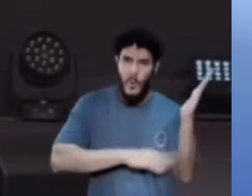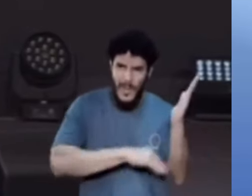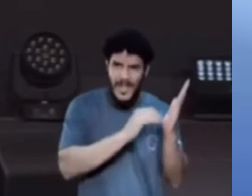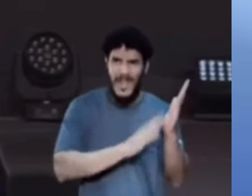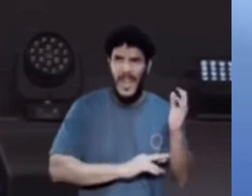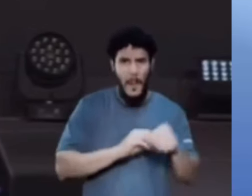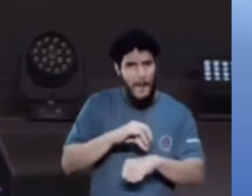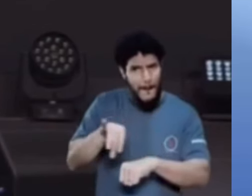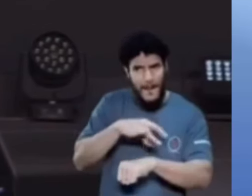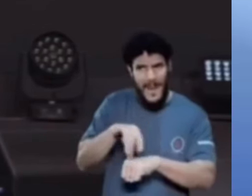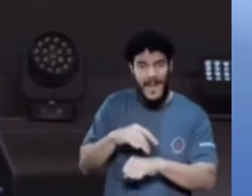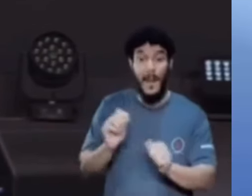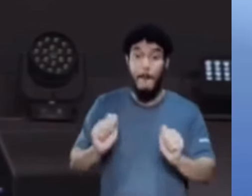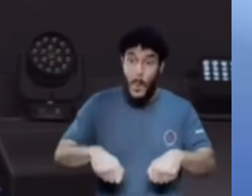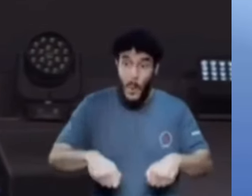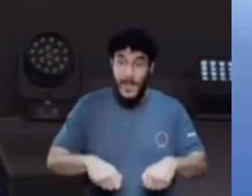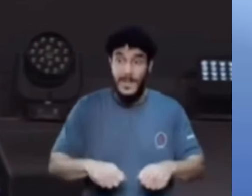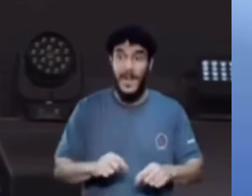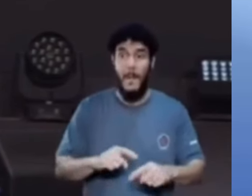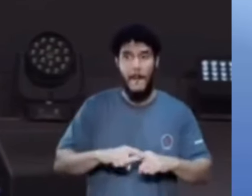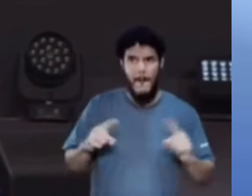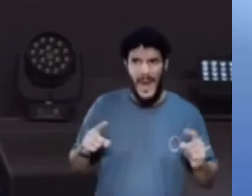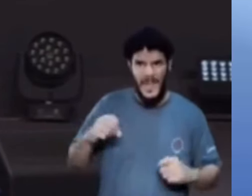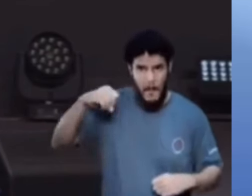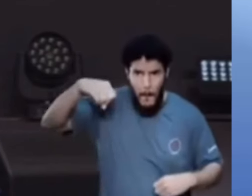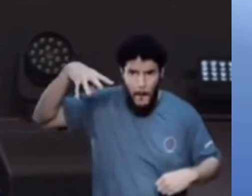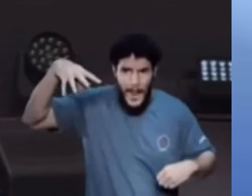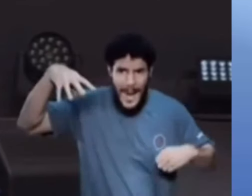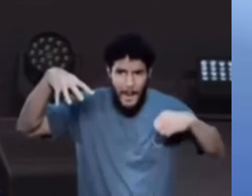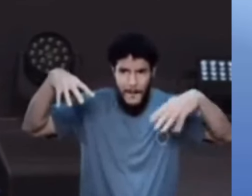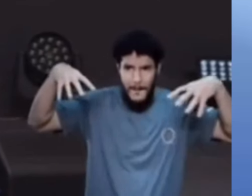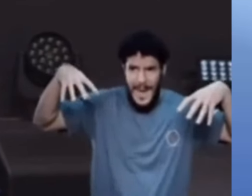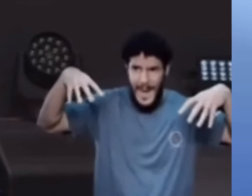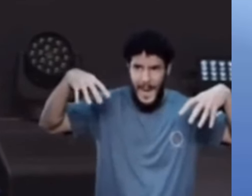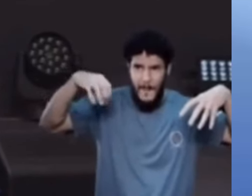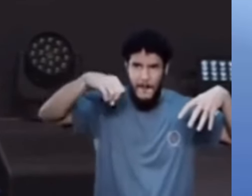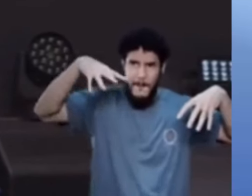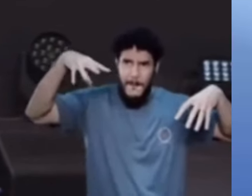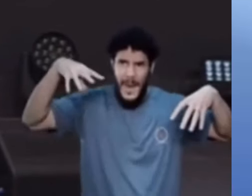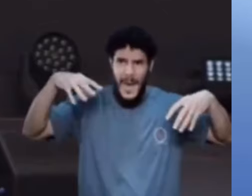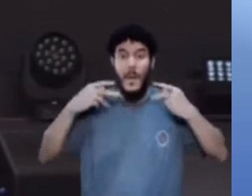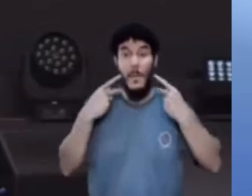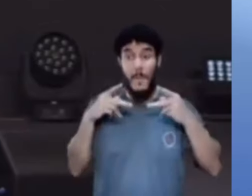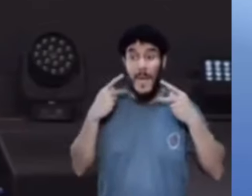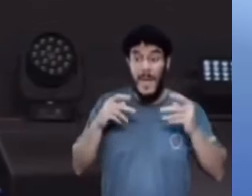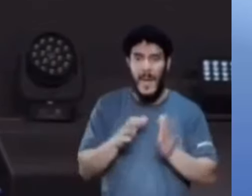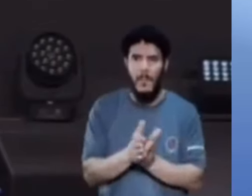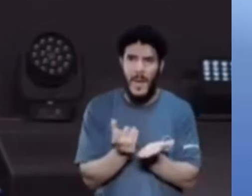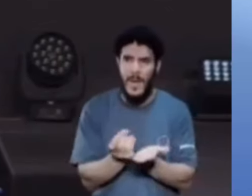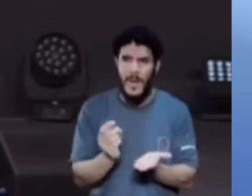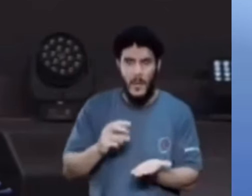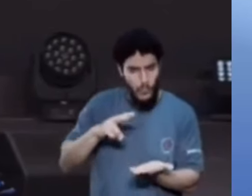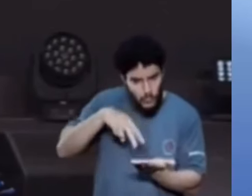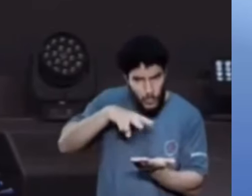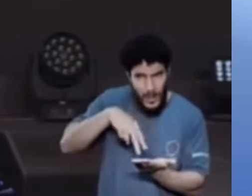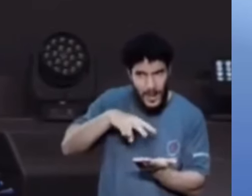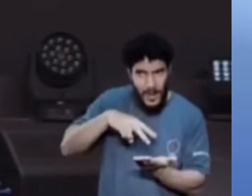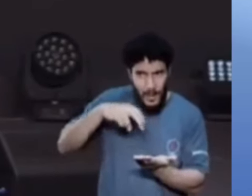iluminação suficiente na hora do pregador e na hora que vai ler a Bíblia. Eu já preguei em